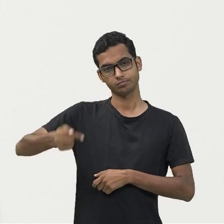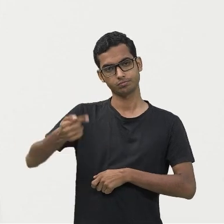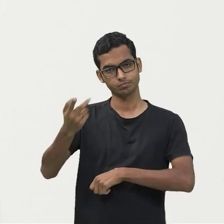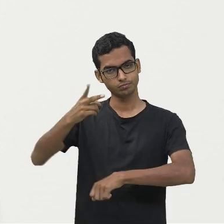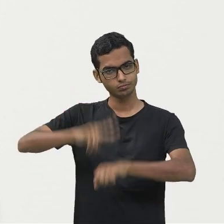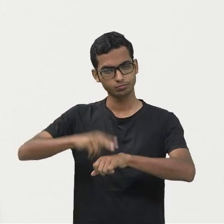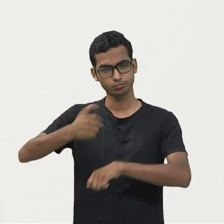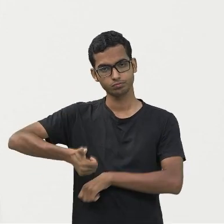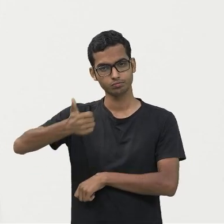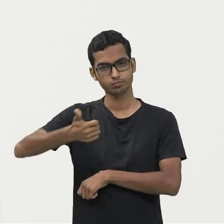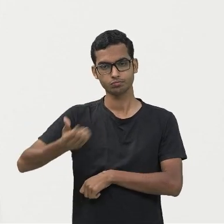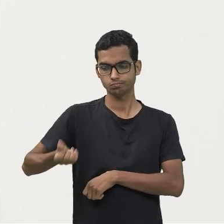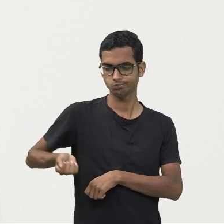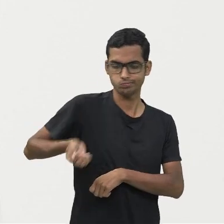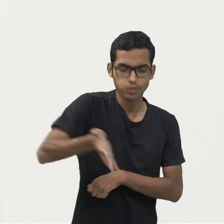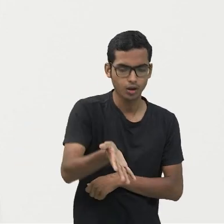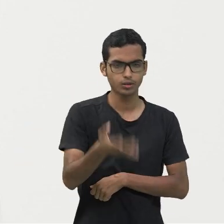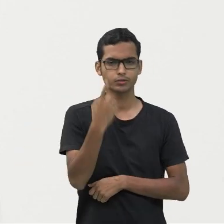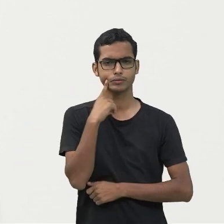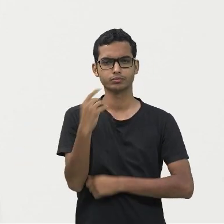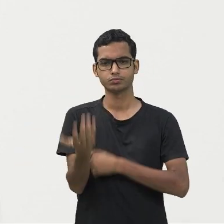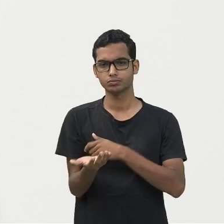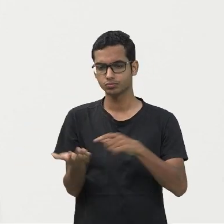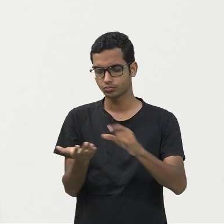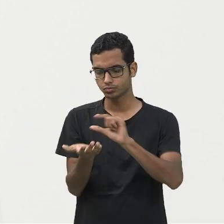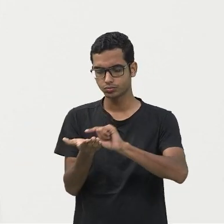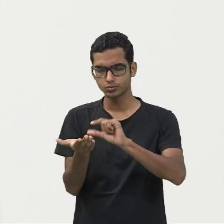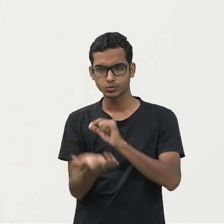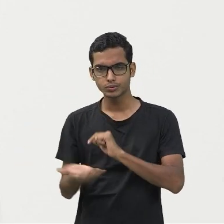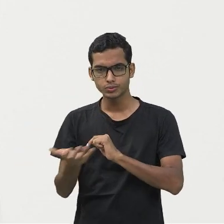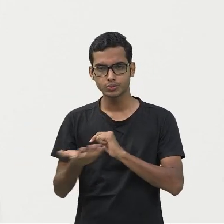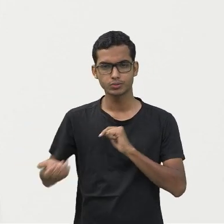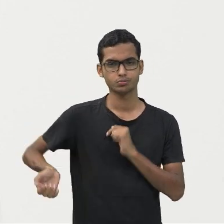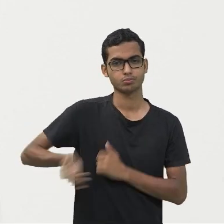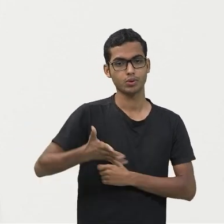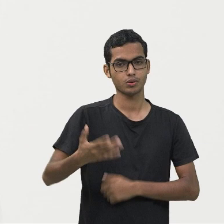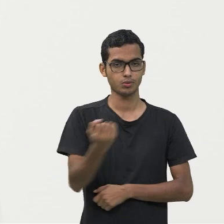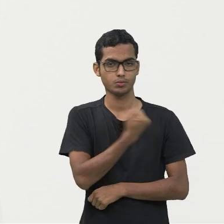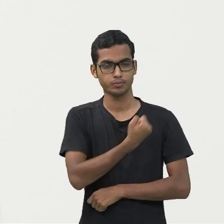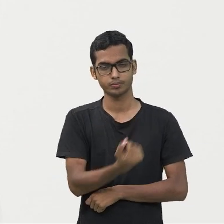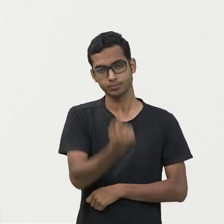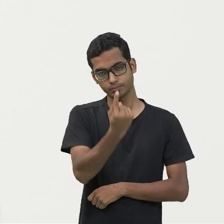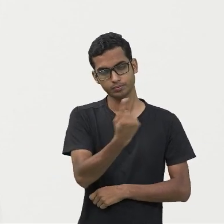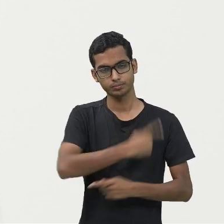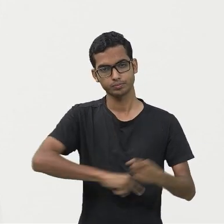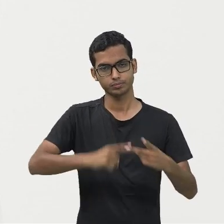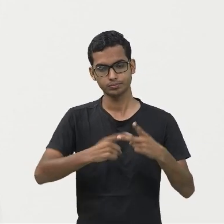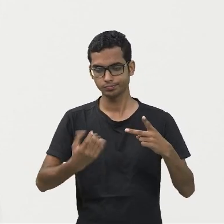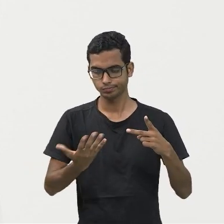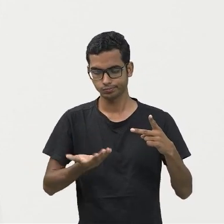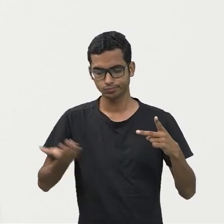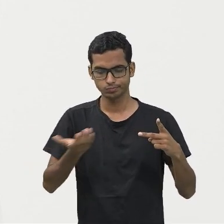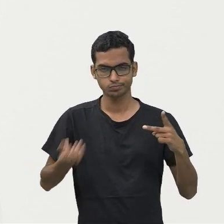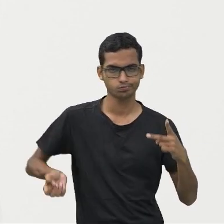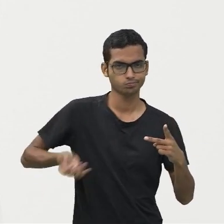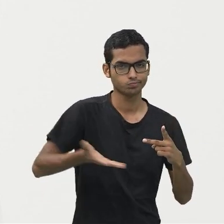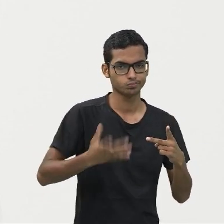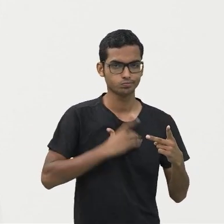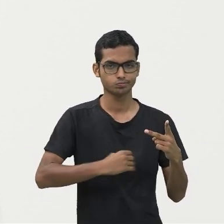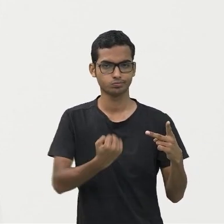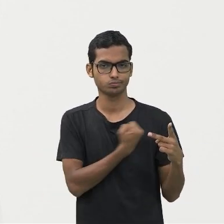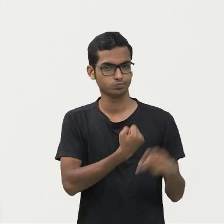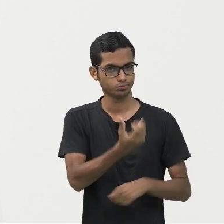primeiro lançamento, né, veio o número 1, né? Caiu o número 1. No segundo lançamento, caiu o